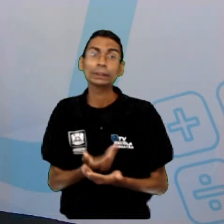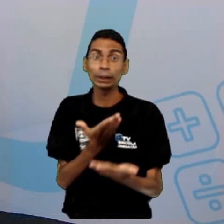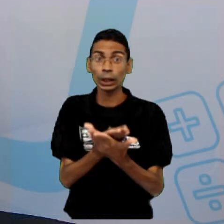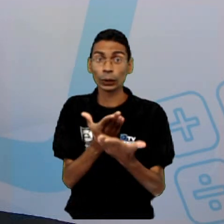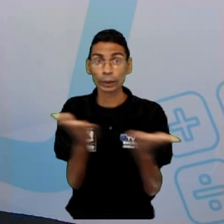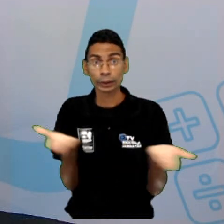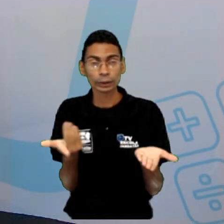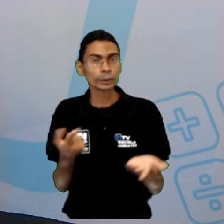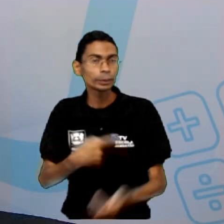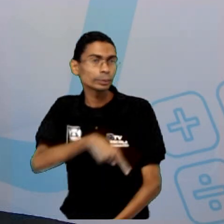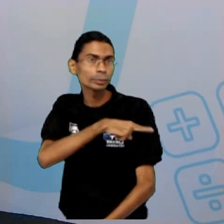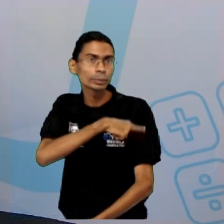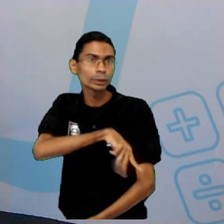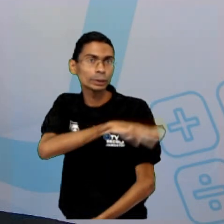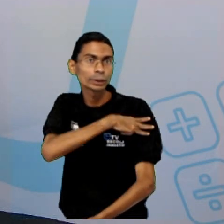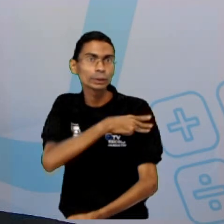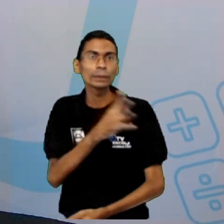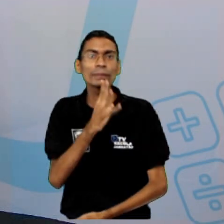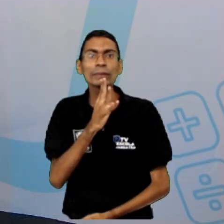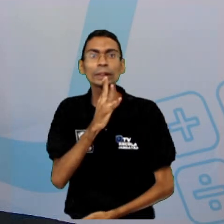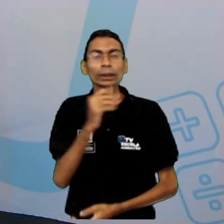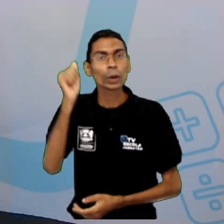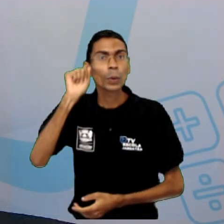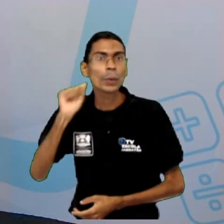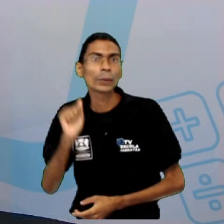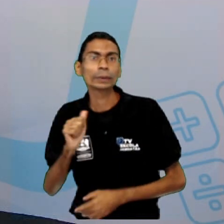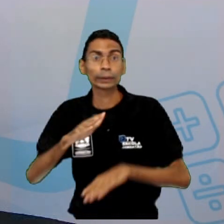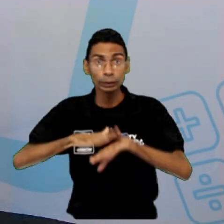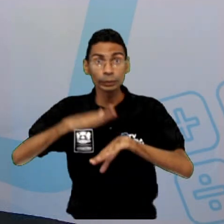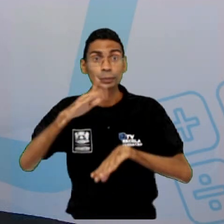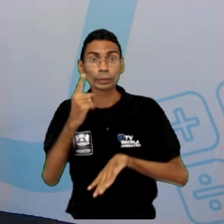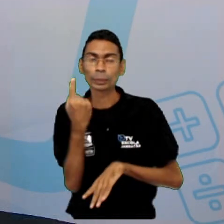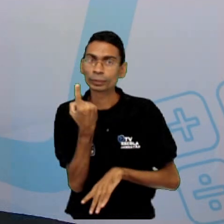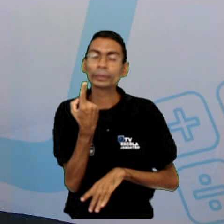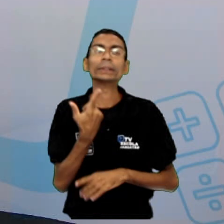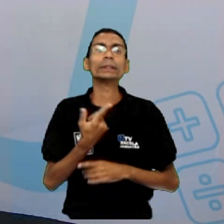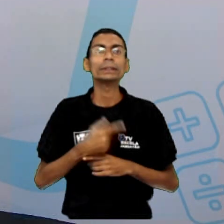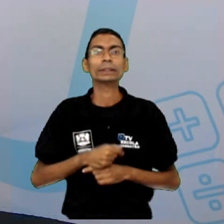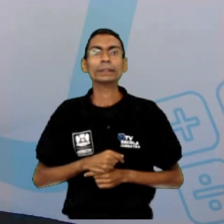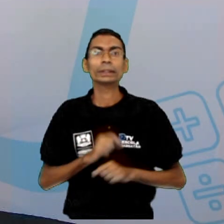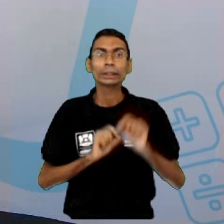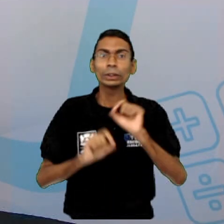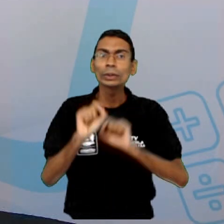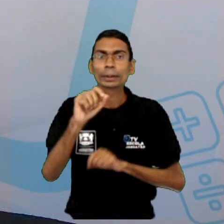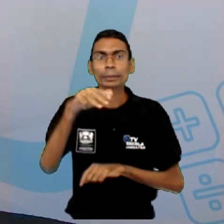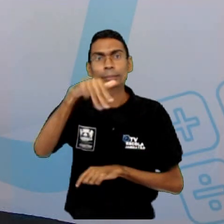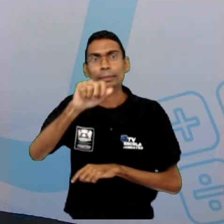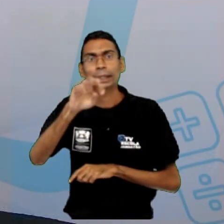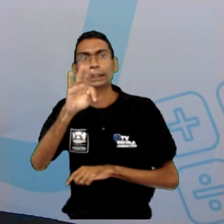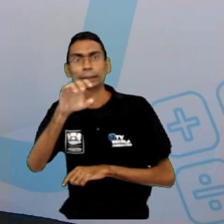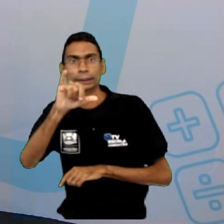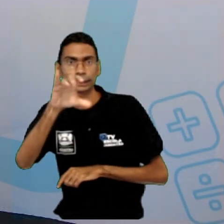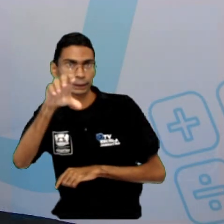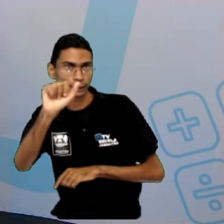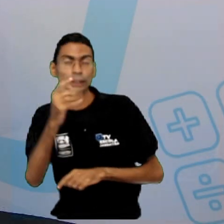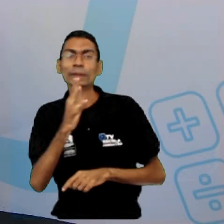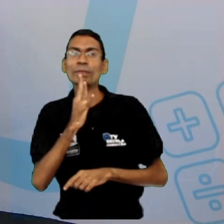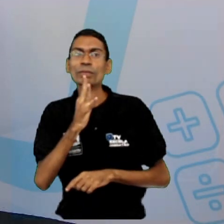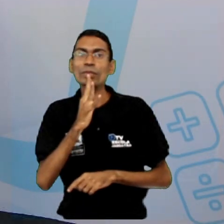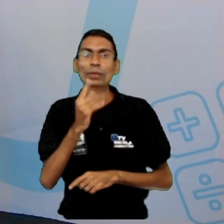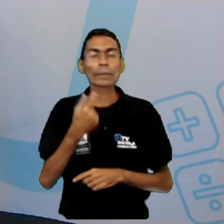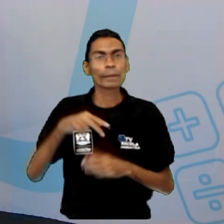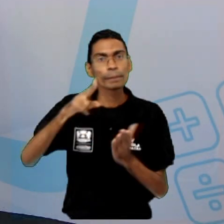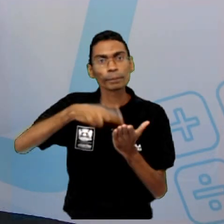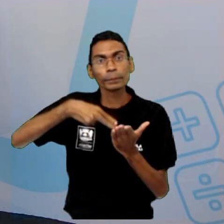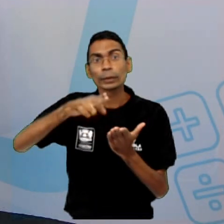terceiro ano. E hoje a gente vai conhecer mais um artista, que é o Matisse, que ele ficou conhecido como pintor